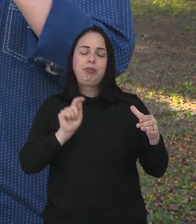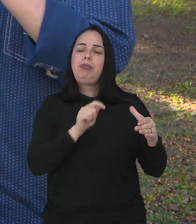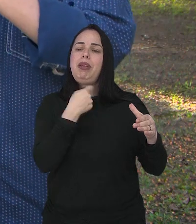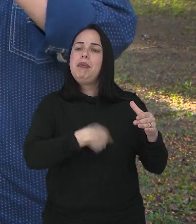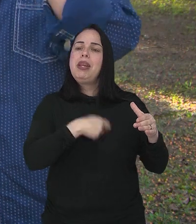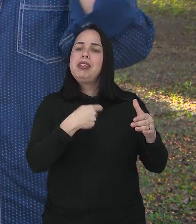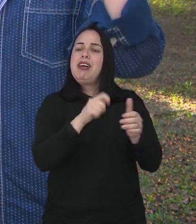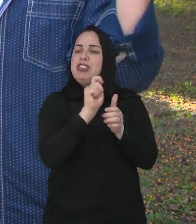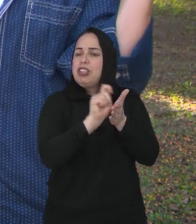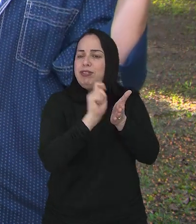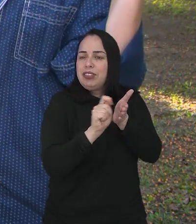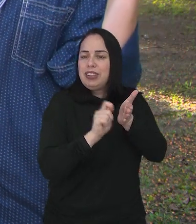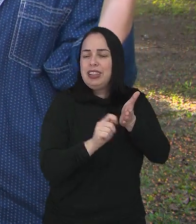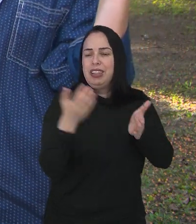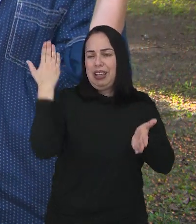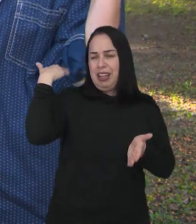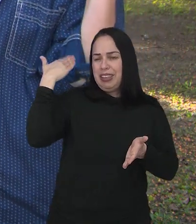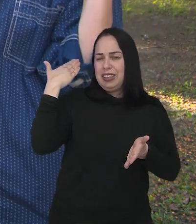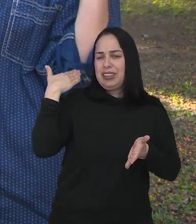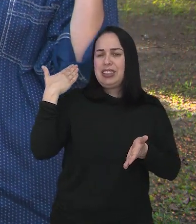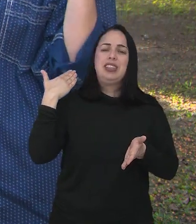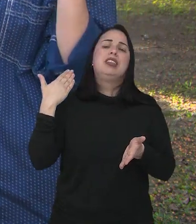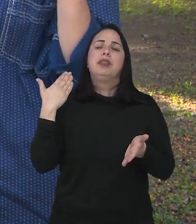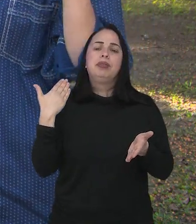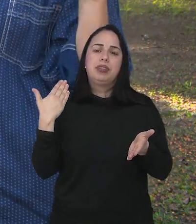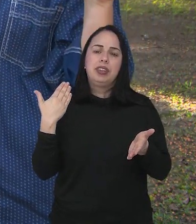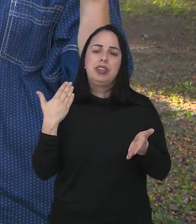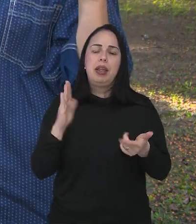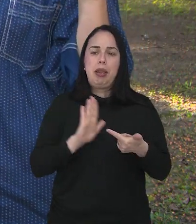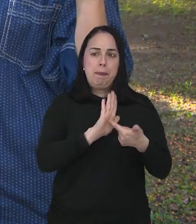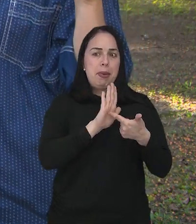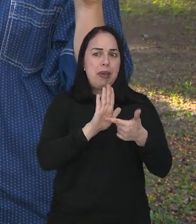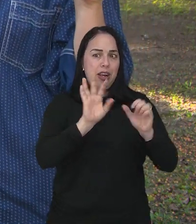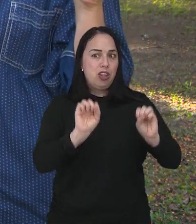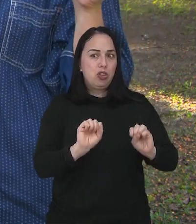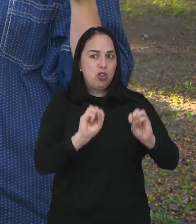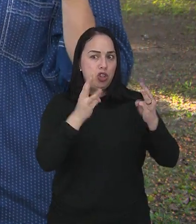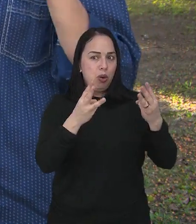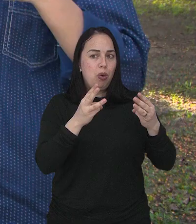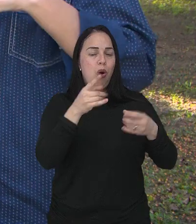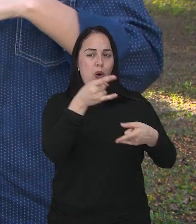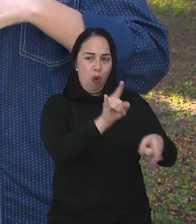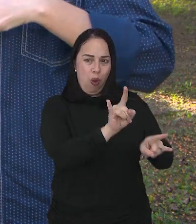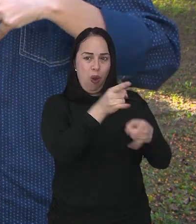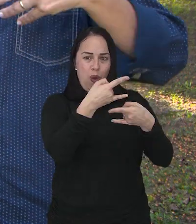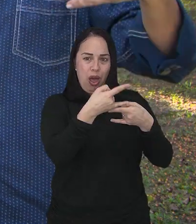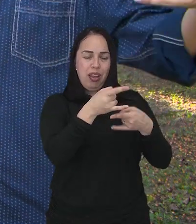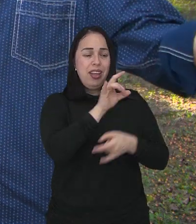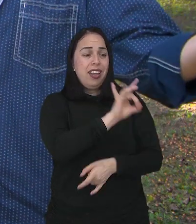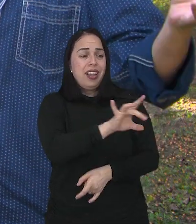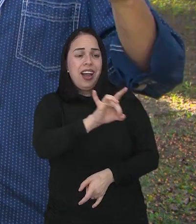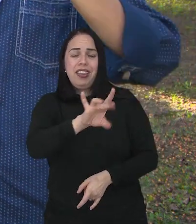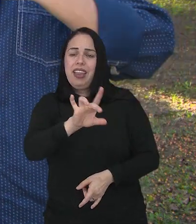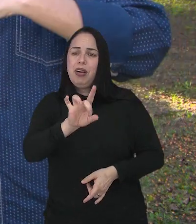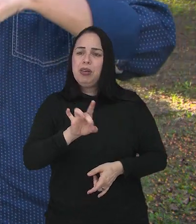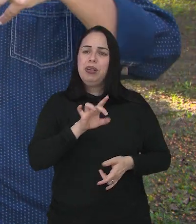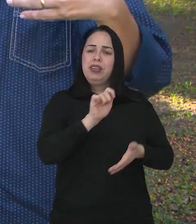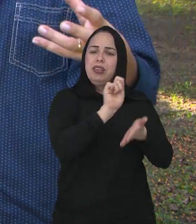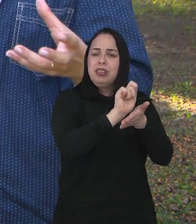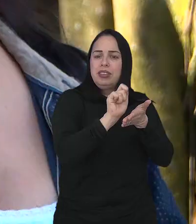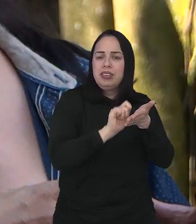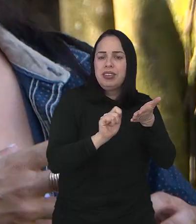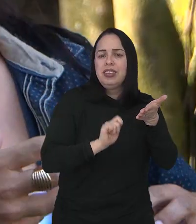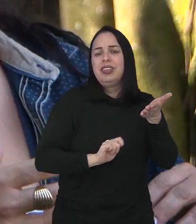naquela fase que eu falei para você, que fizemos a primeira edição do Cantautoras Online. E cada uma compôs um trechinho na